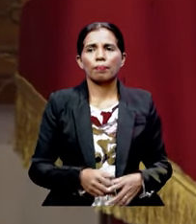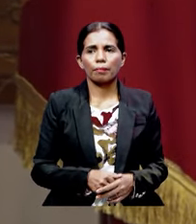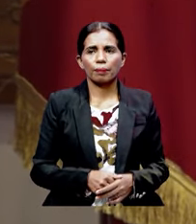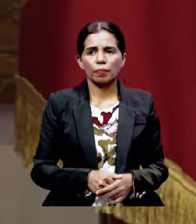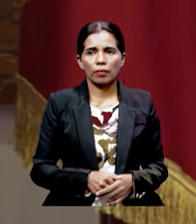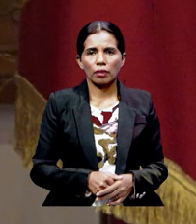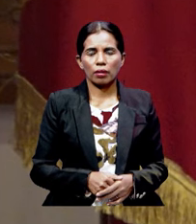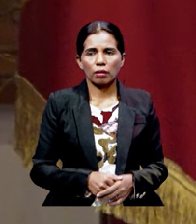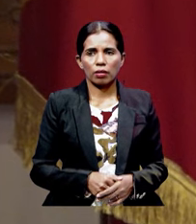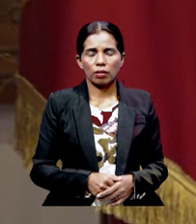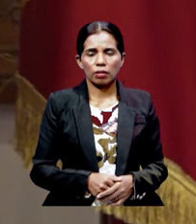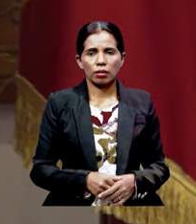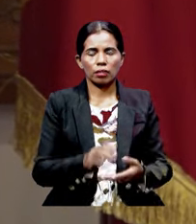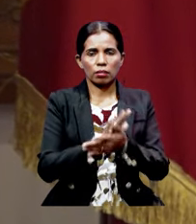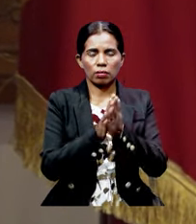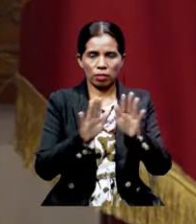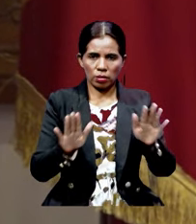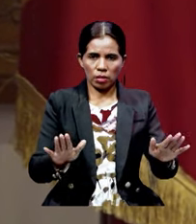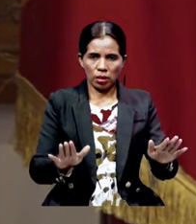tensão menos, instabilidade menos.